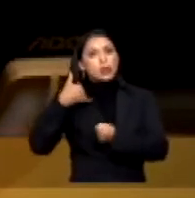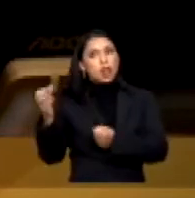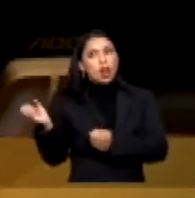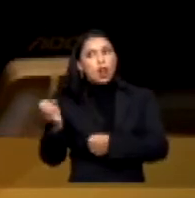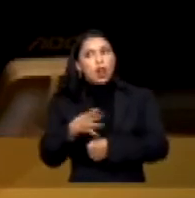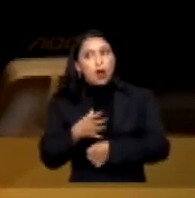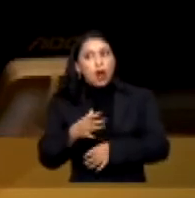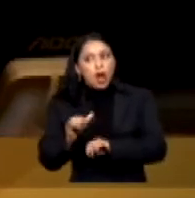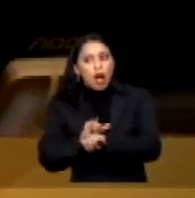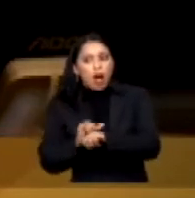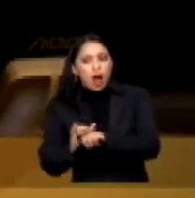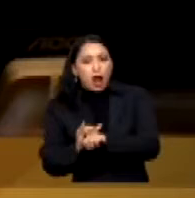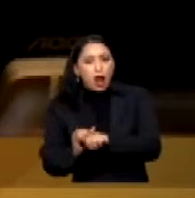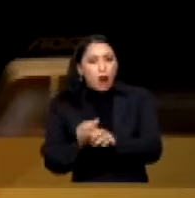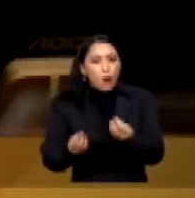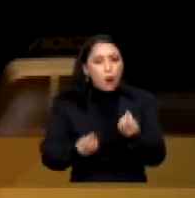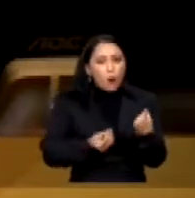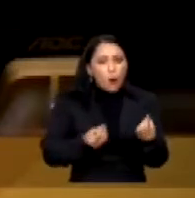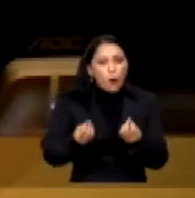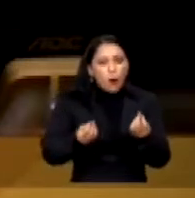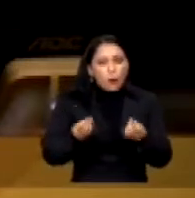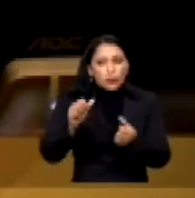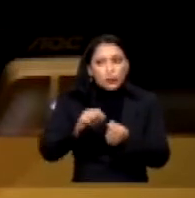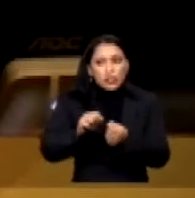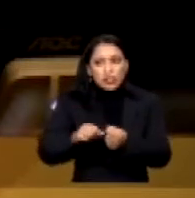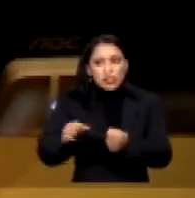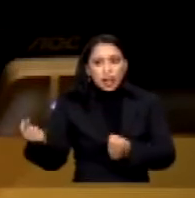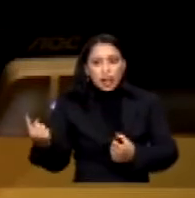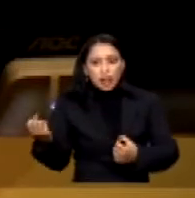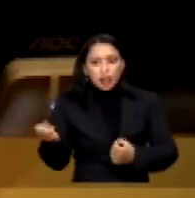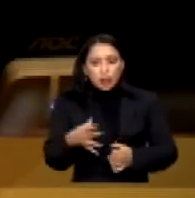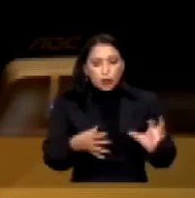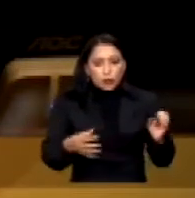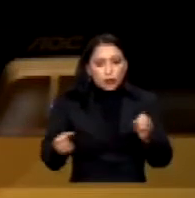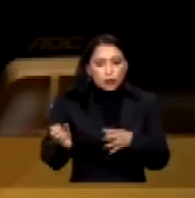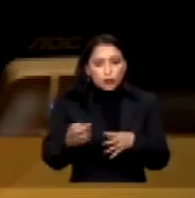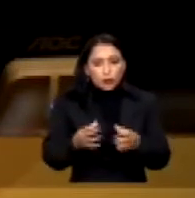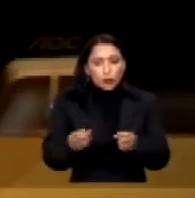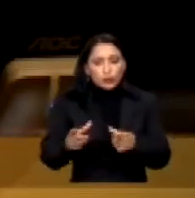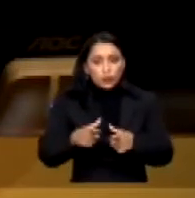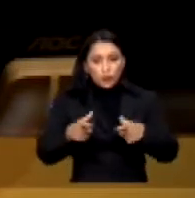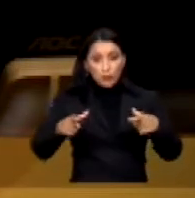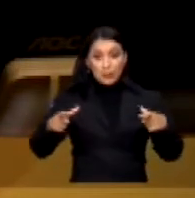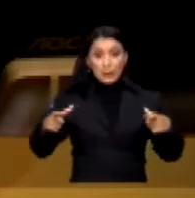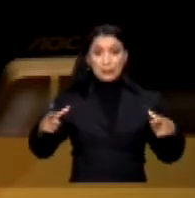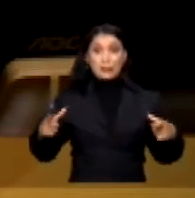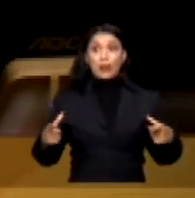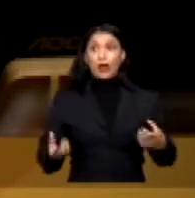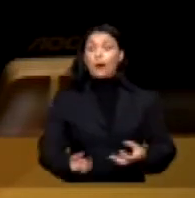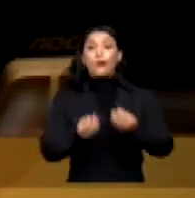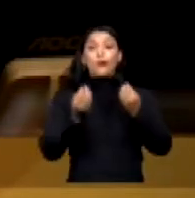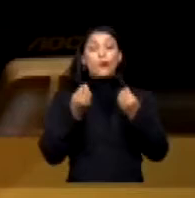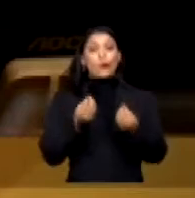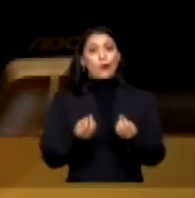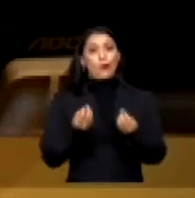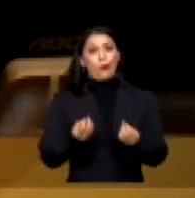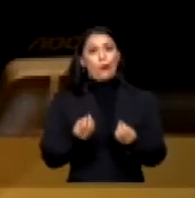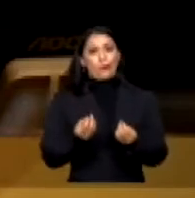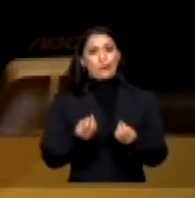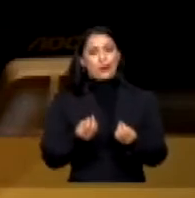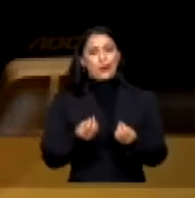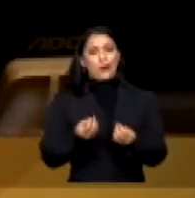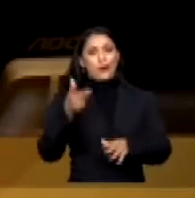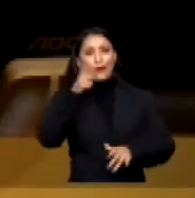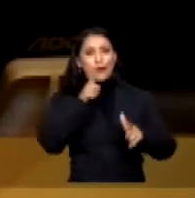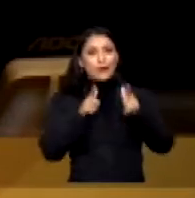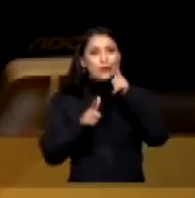descobrindo novas operações, novos desembarques, novos agentes, e a teia vai crescendo. Como podemos capturar